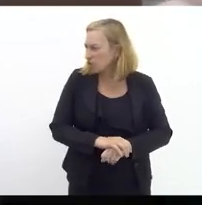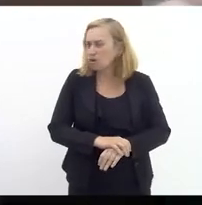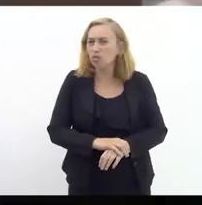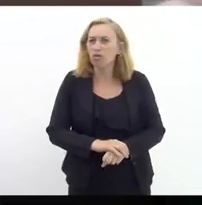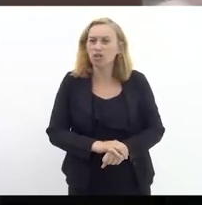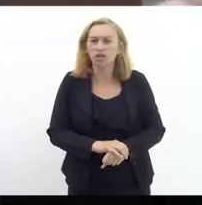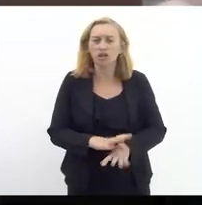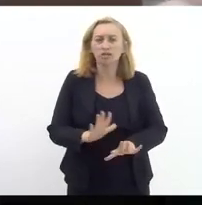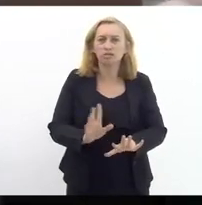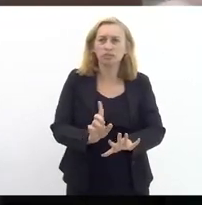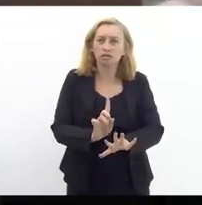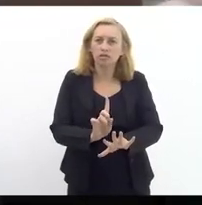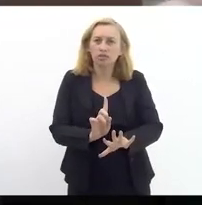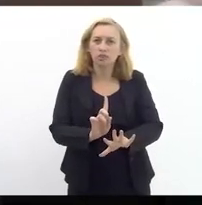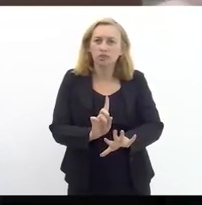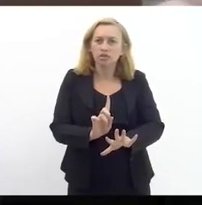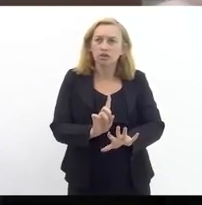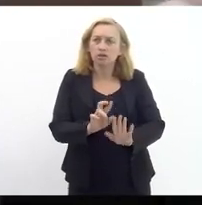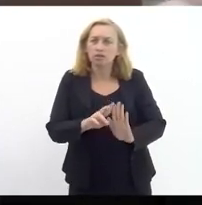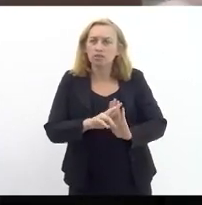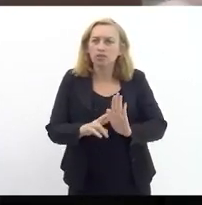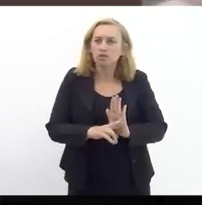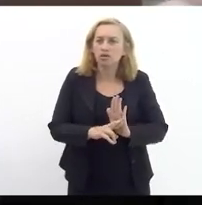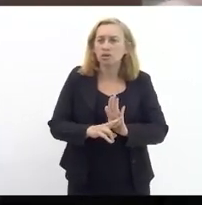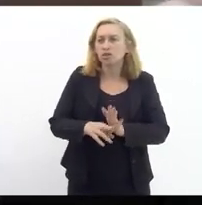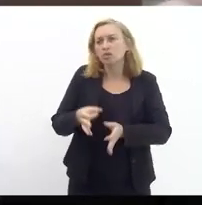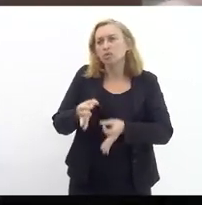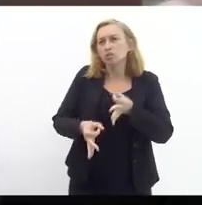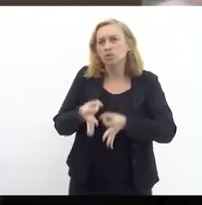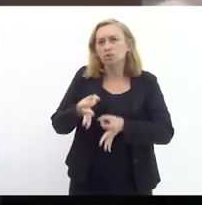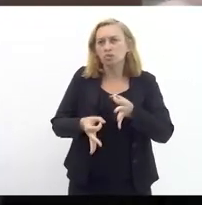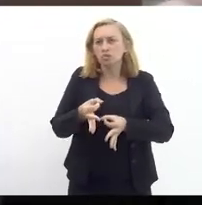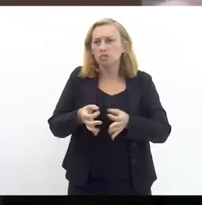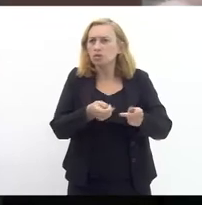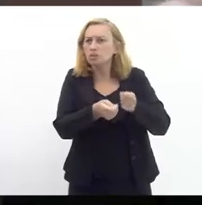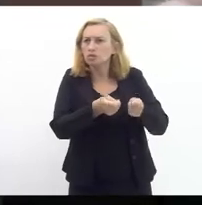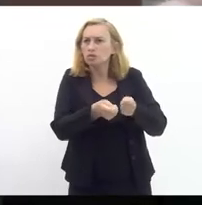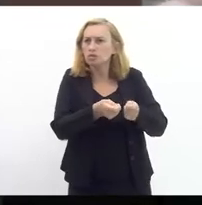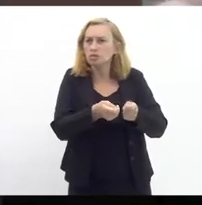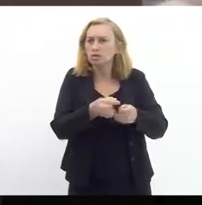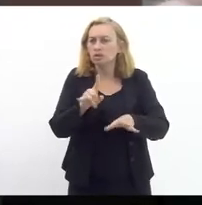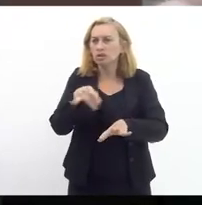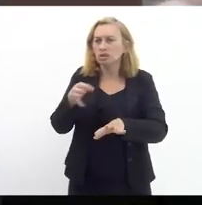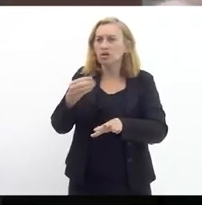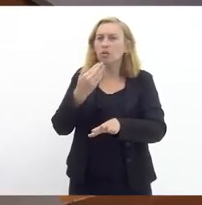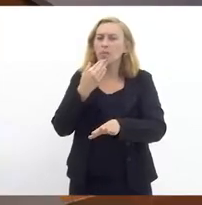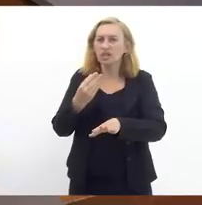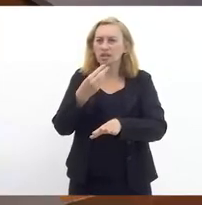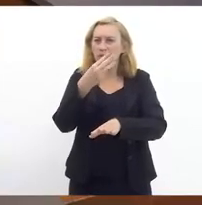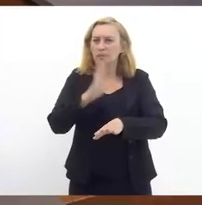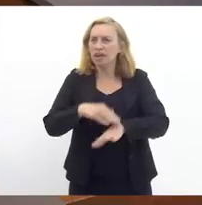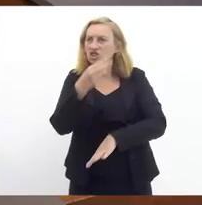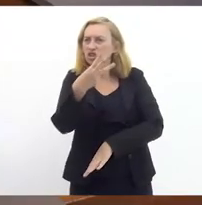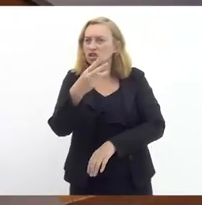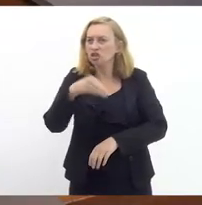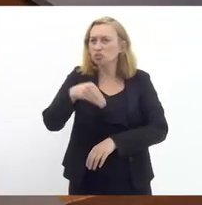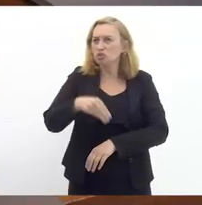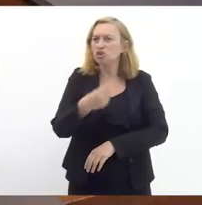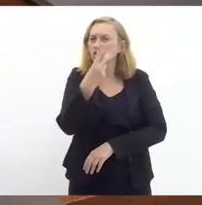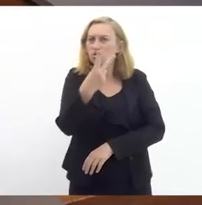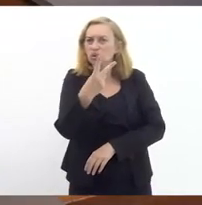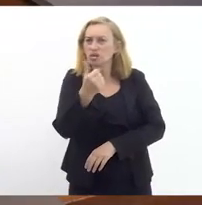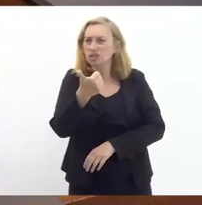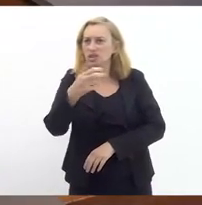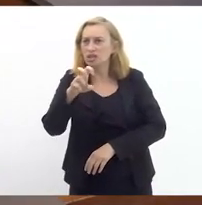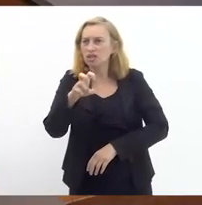único dispositivo normativo e jurídico, Rafaela, que regula a concessão. Vou pedir para você mais 3 minutos, tá, porque nós são 2h15, claro,